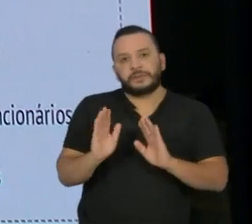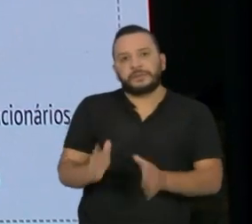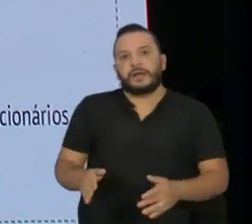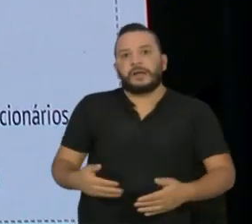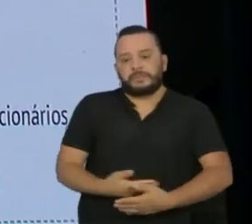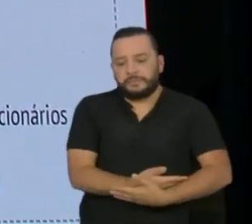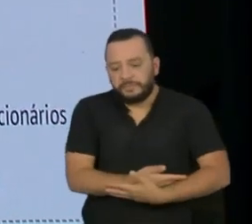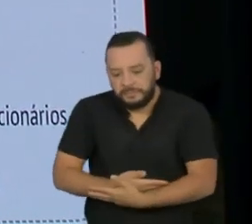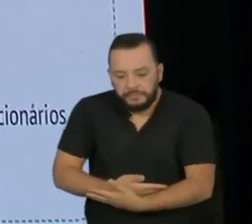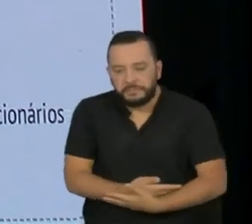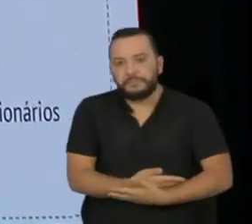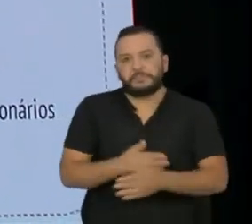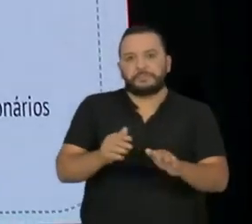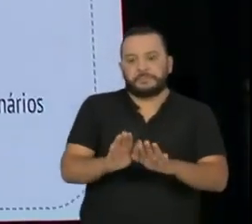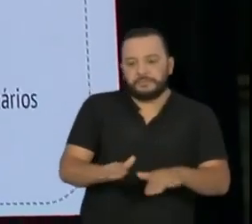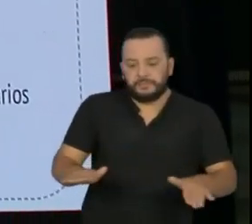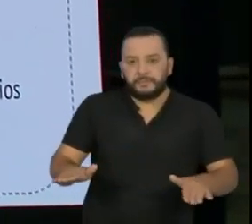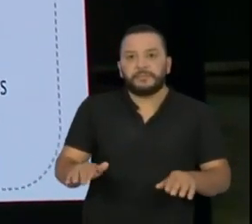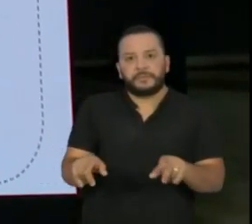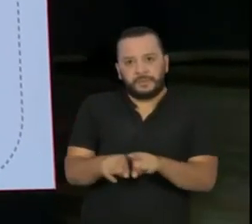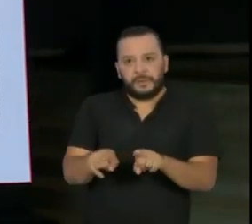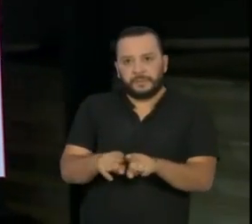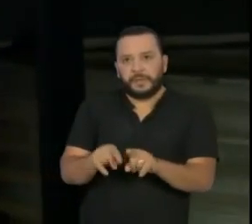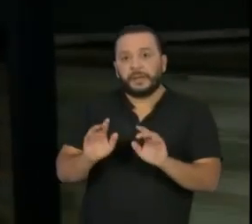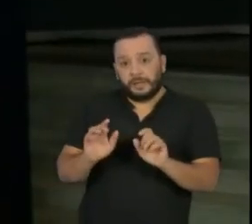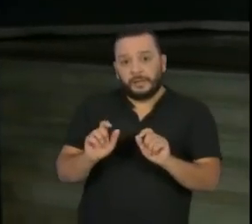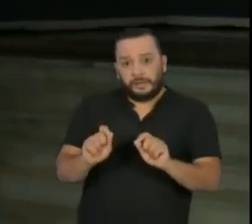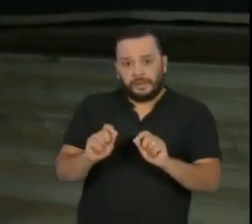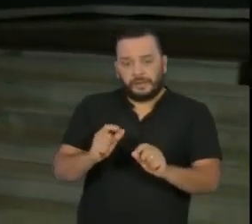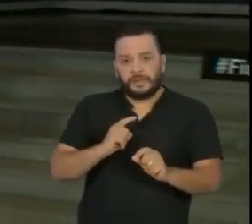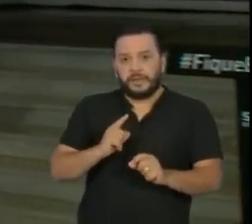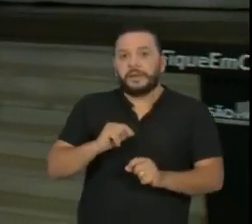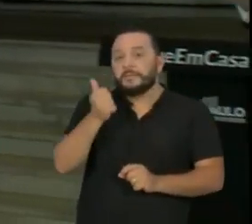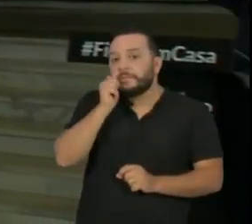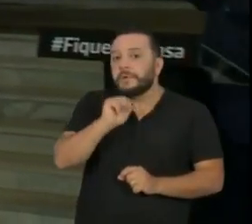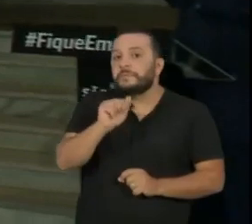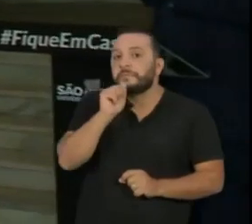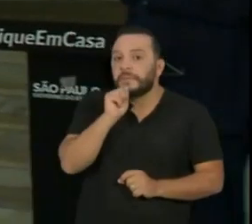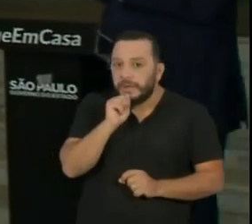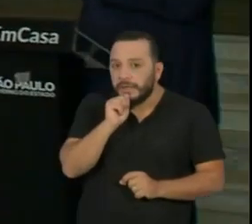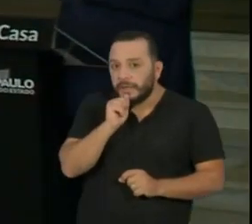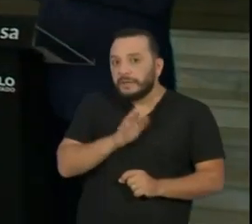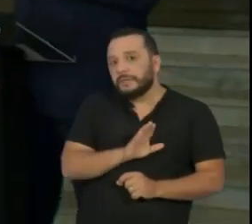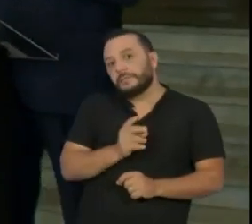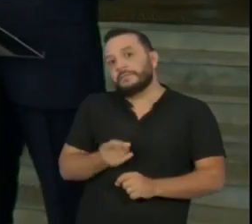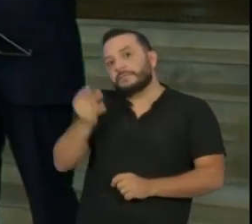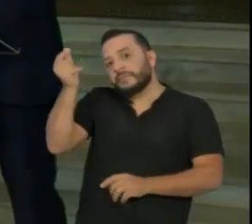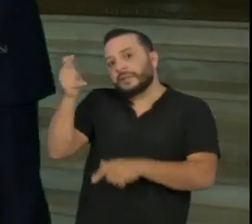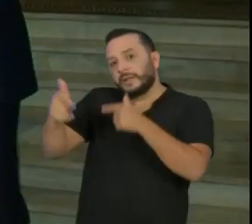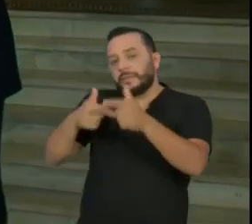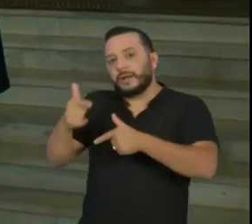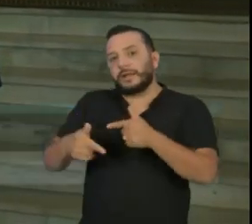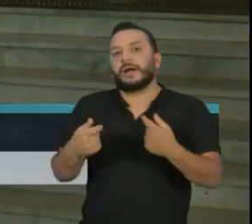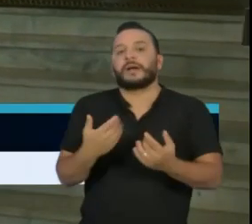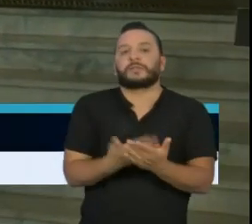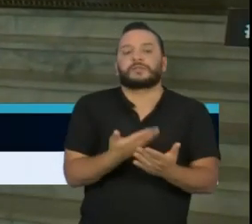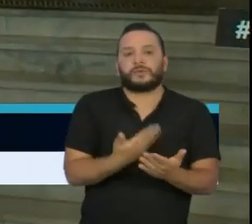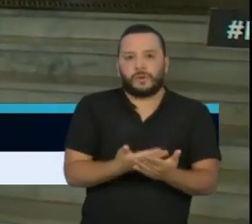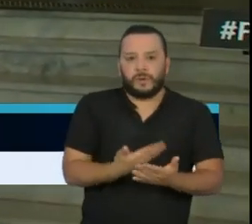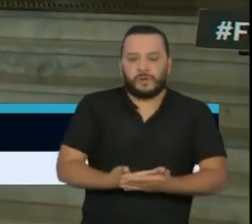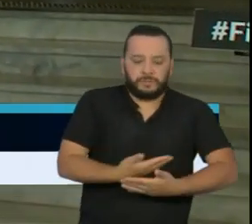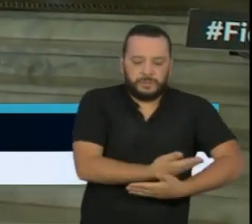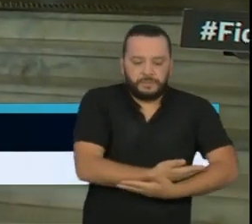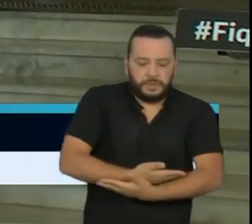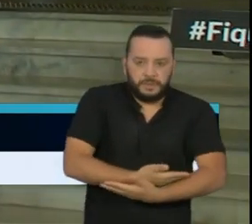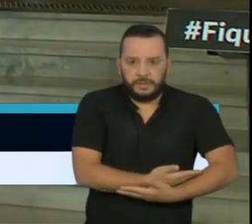E aí, o primeiro grau, atendimento restrito às mães trabalhadoras. Então, se em algum lugar, lá no Plano São Paulo,